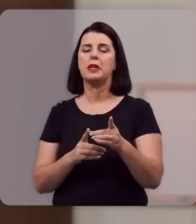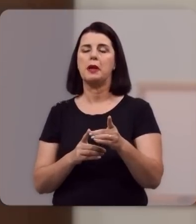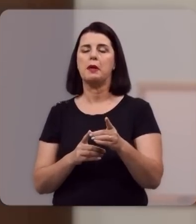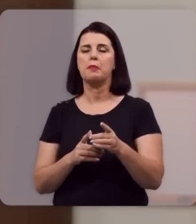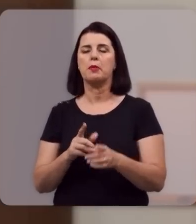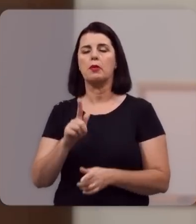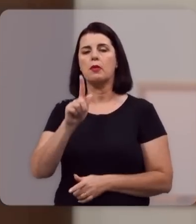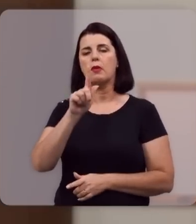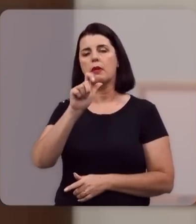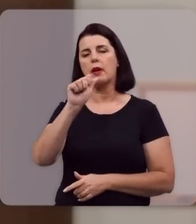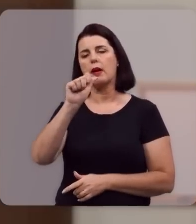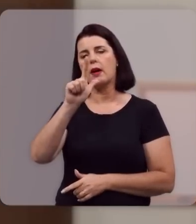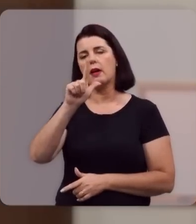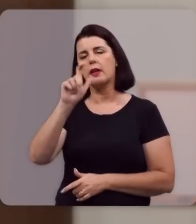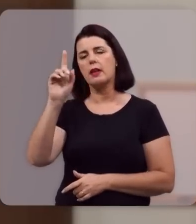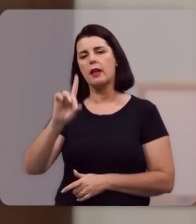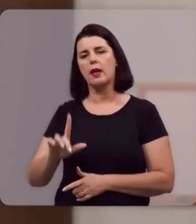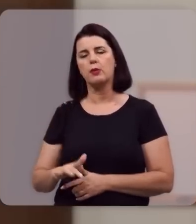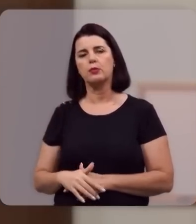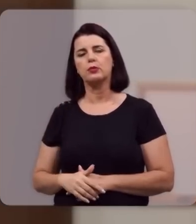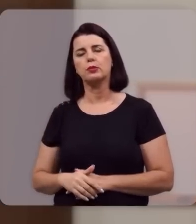discípulos galileus,